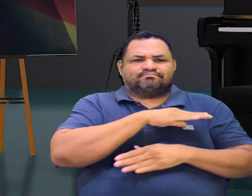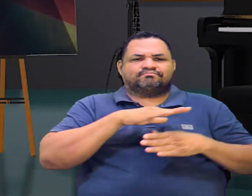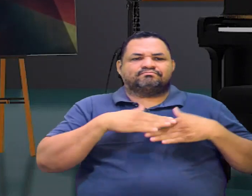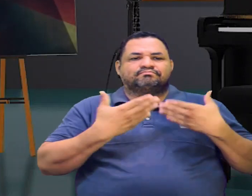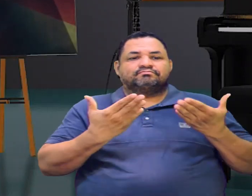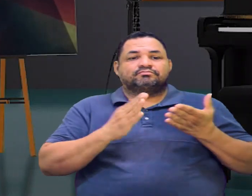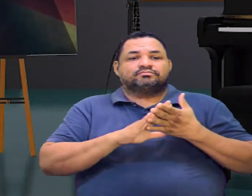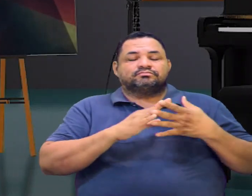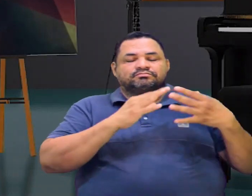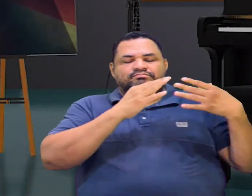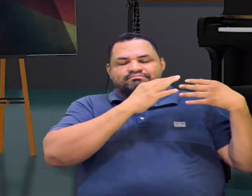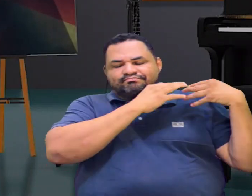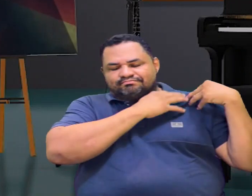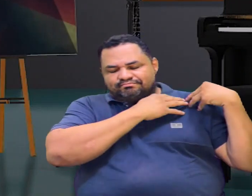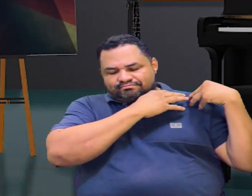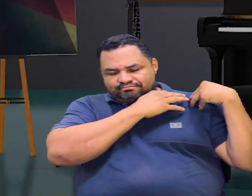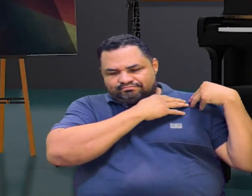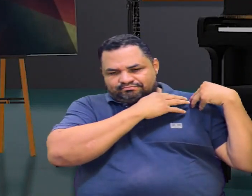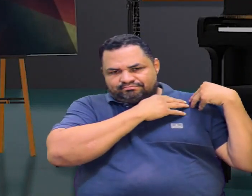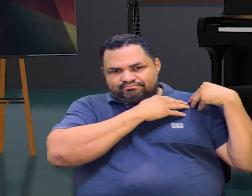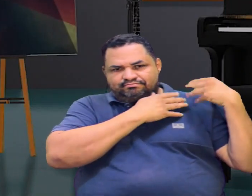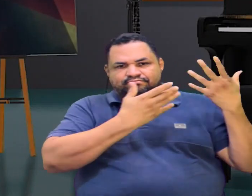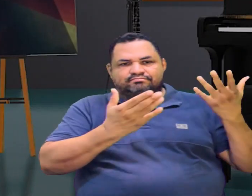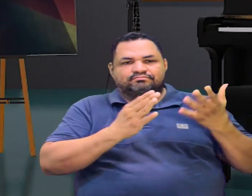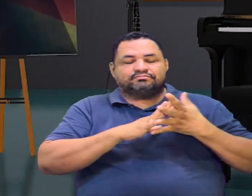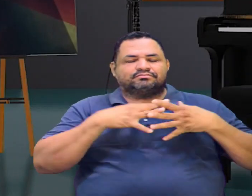nos teus ombros,